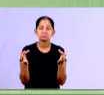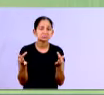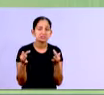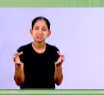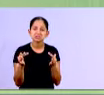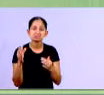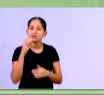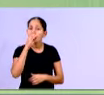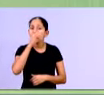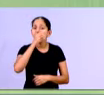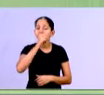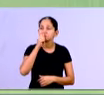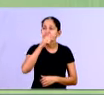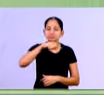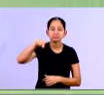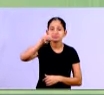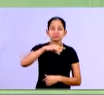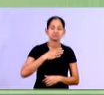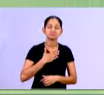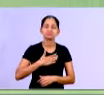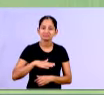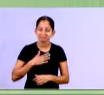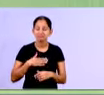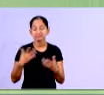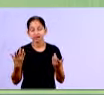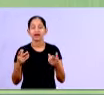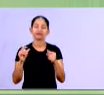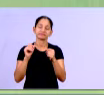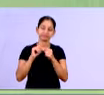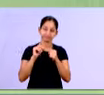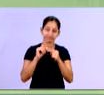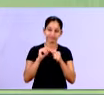mundo descobriu o valor aí, tranquilo, né? Você vai multiplicar